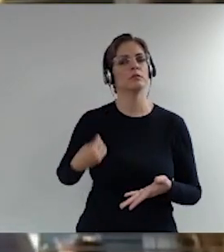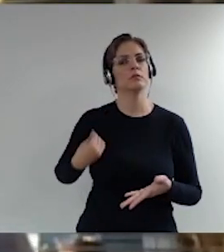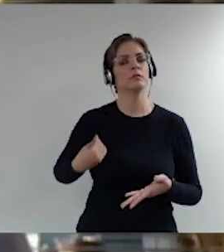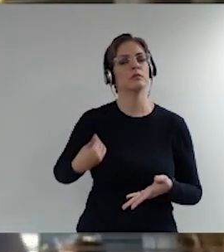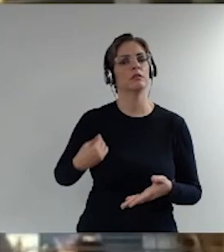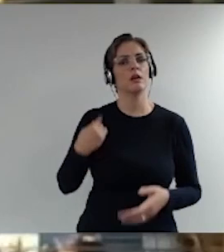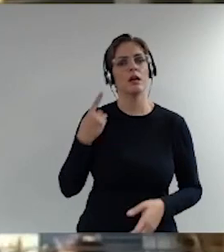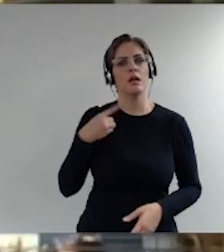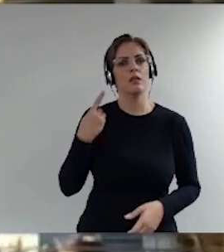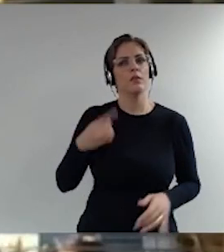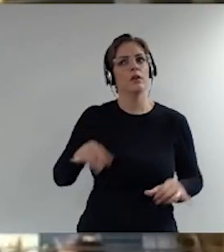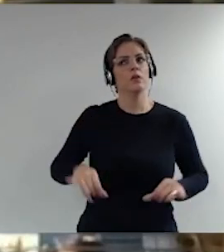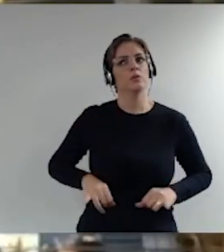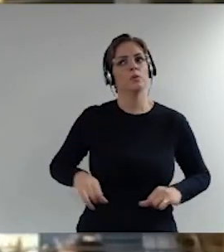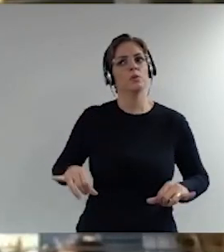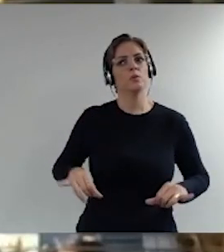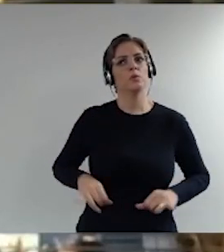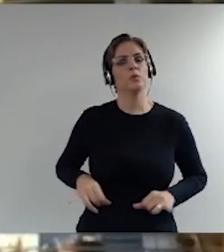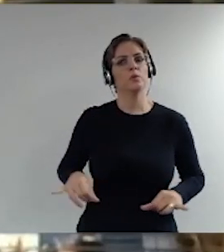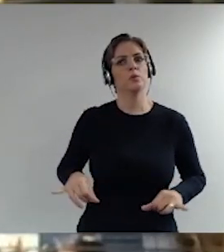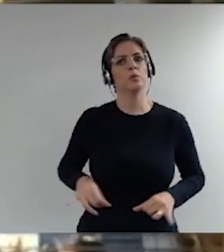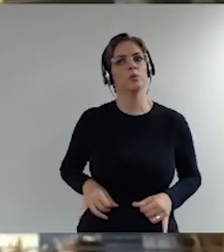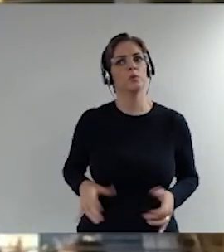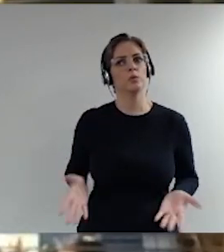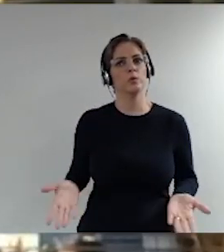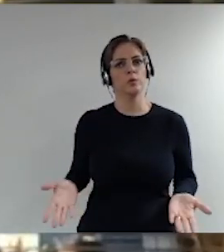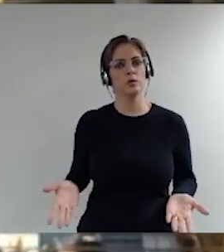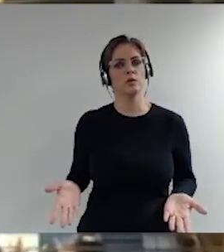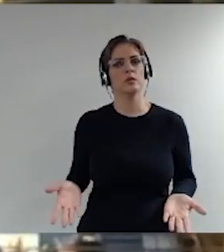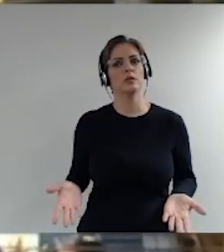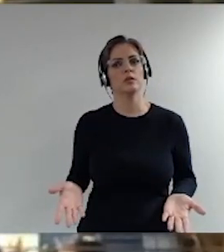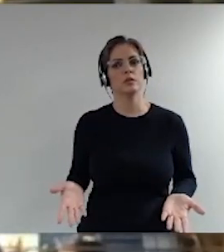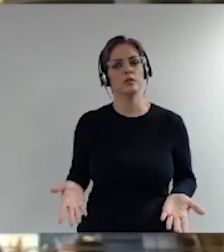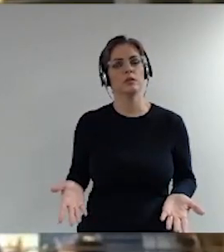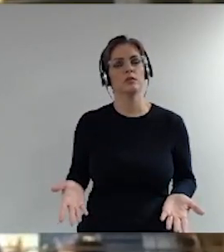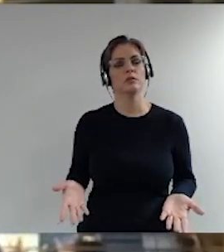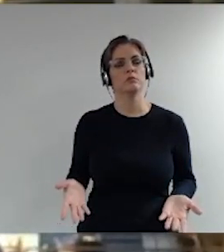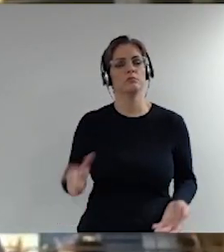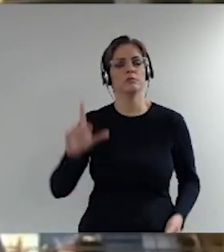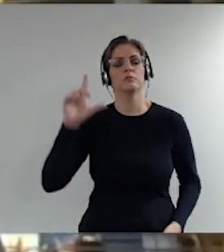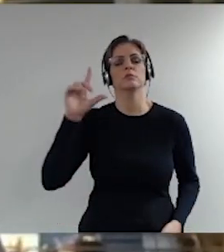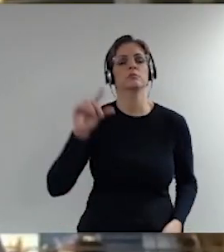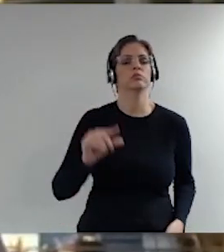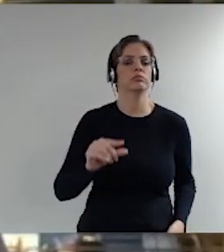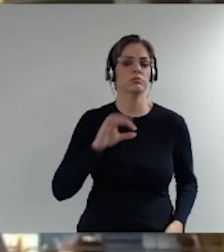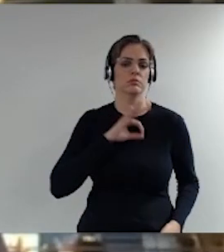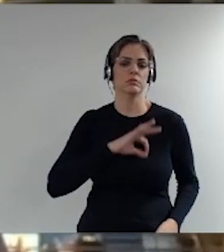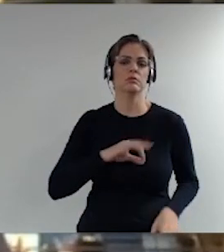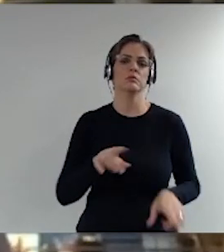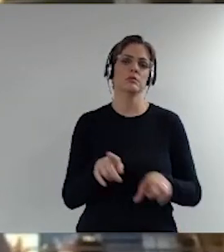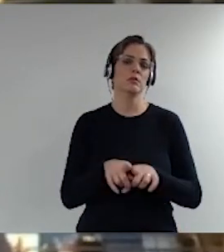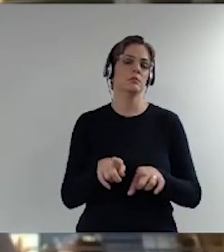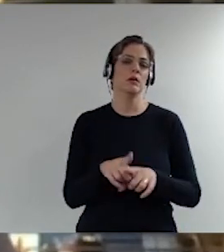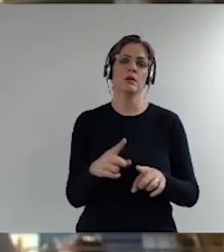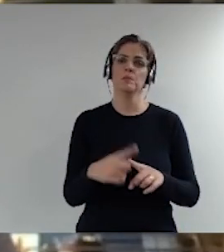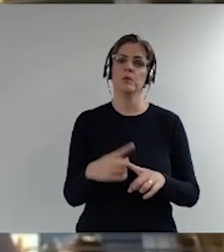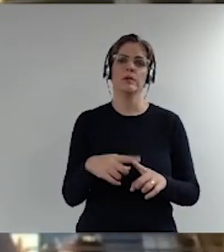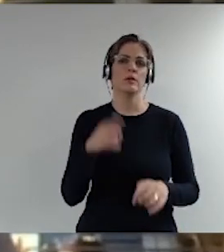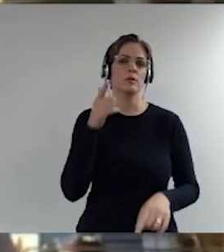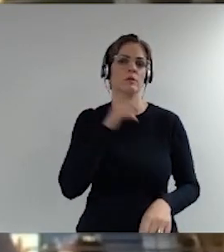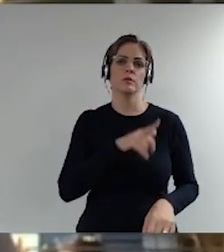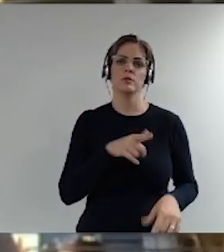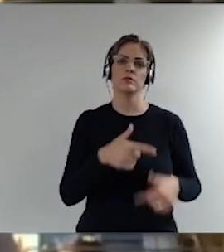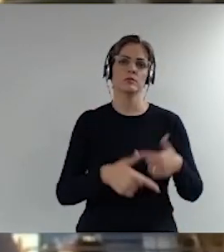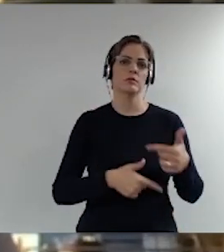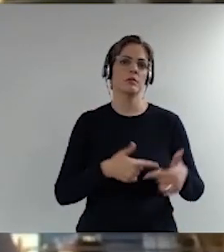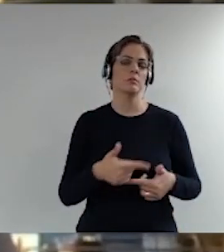advogado sofre um downgrade, digamos assim, na sua renda também, por não conseguir sacar o alvará, né,